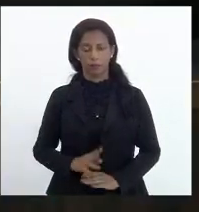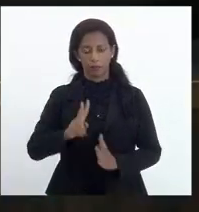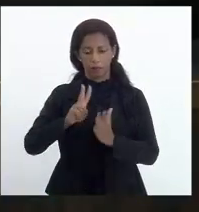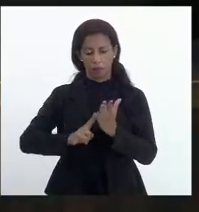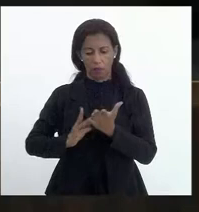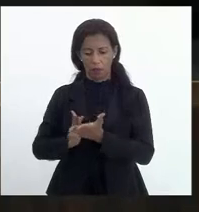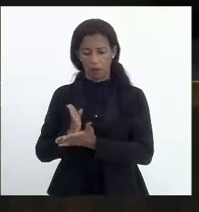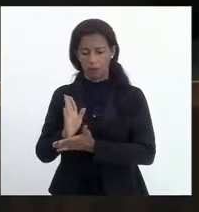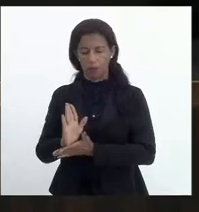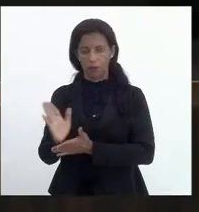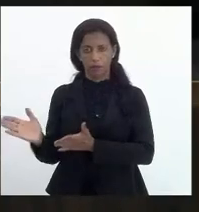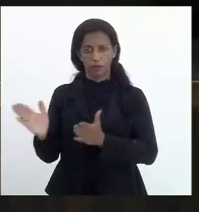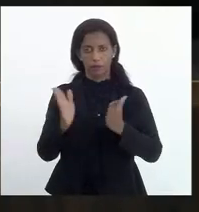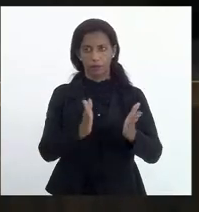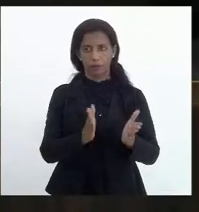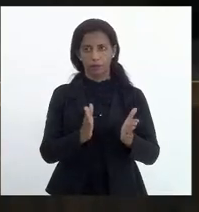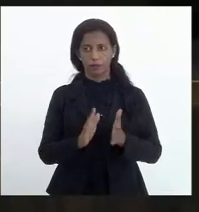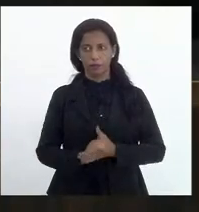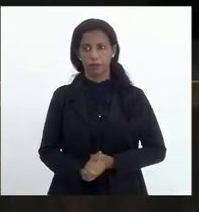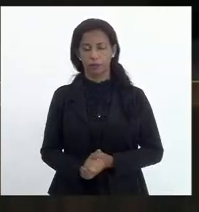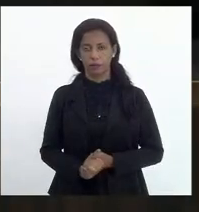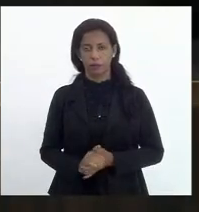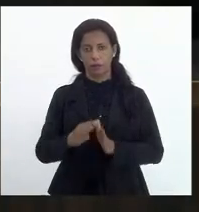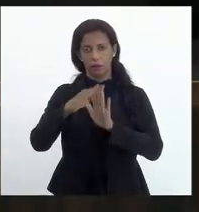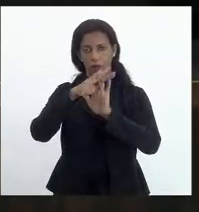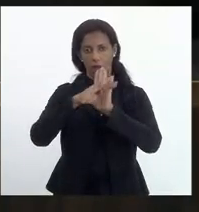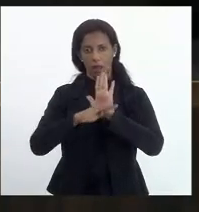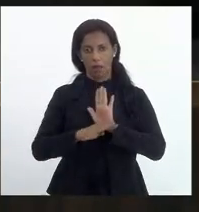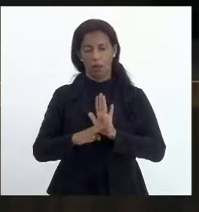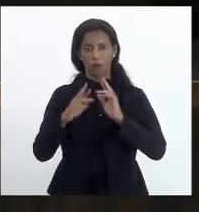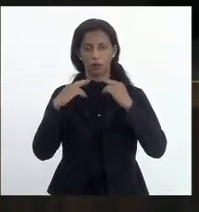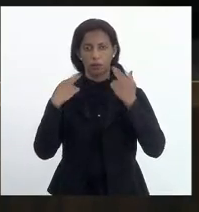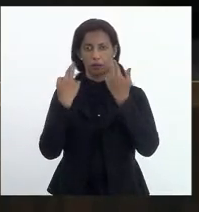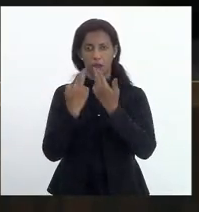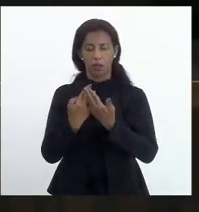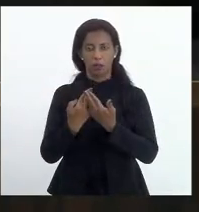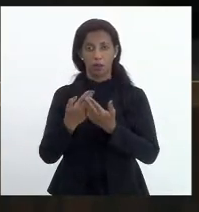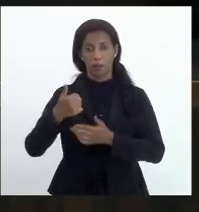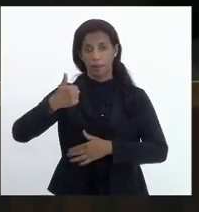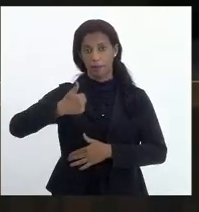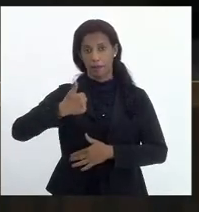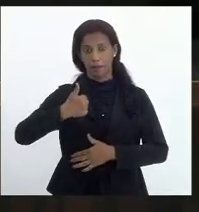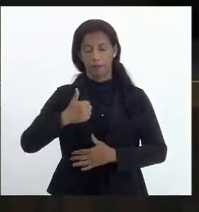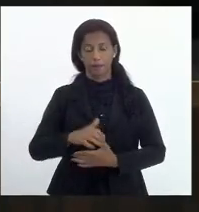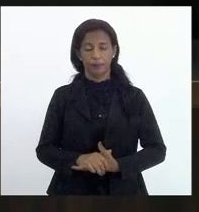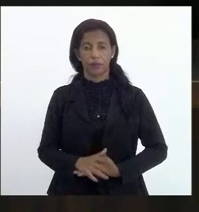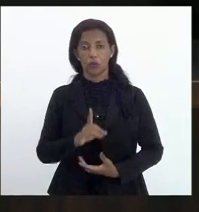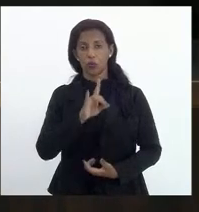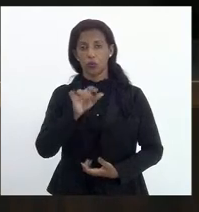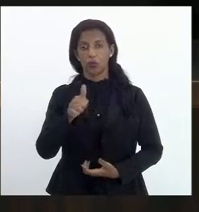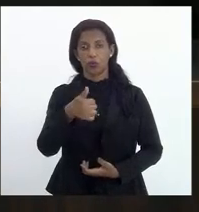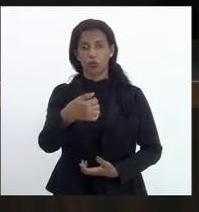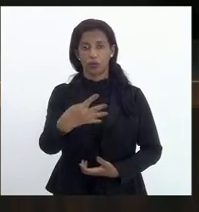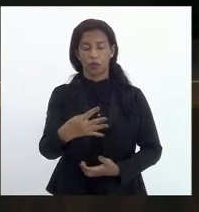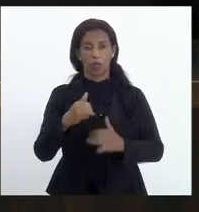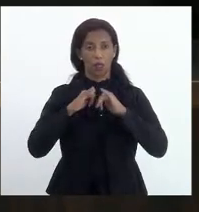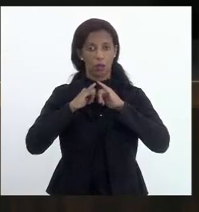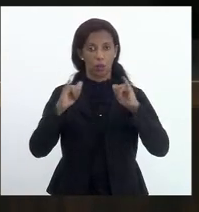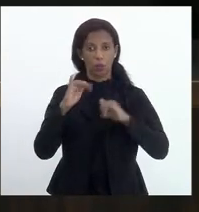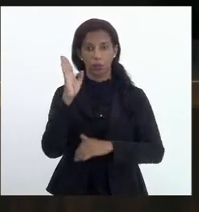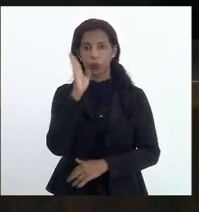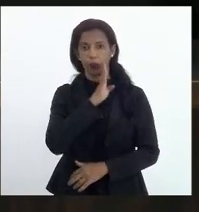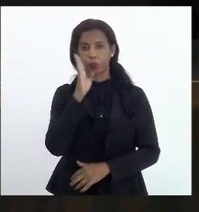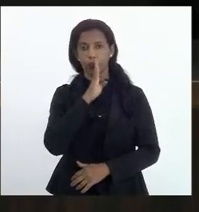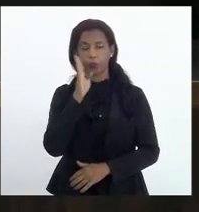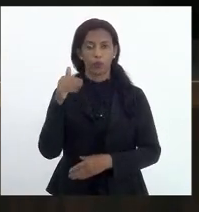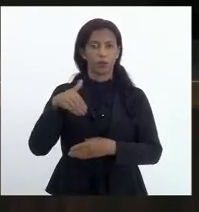e aprovada a ata, passa-se a ordem da sessão extraordinária do dia, da primeira sessão extraordinária do dia 14. Anuncio, em regime